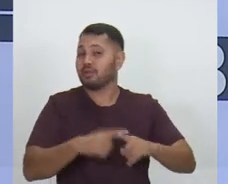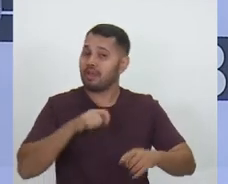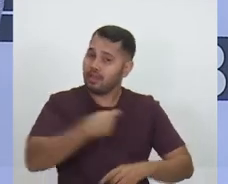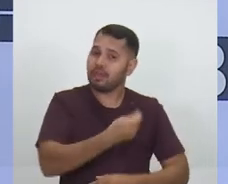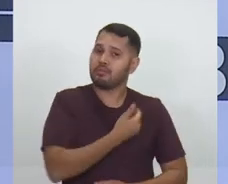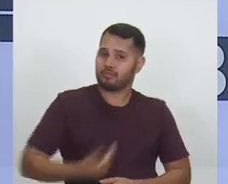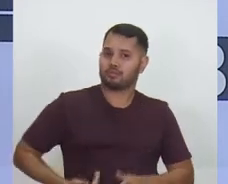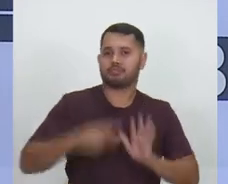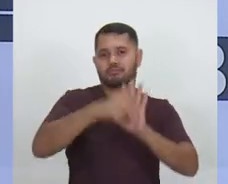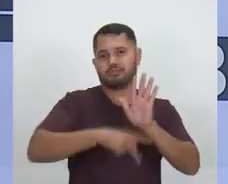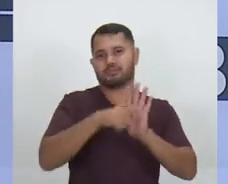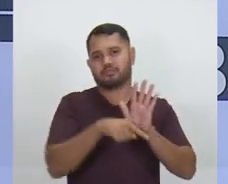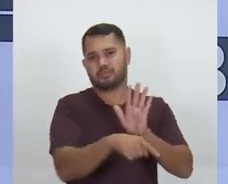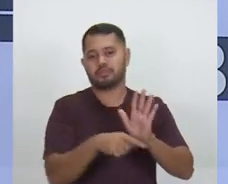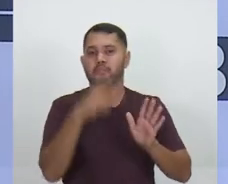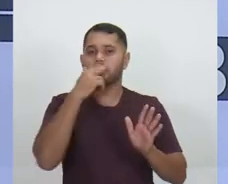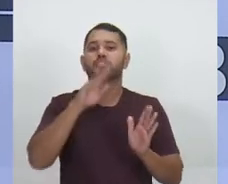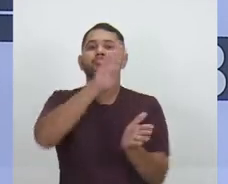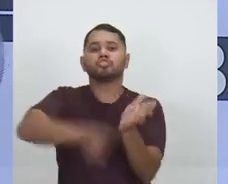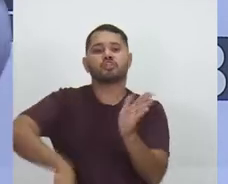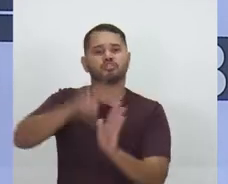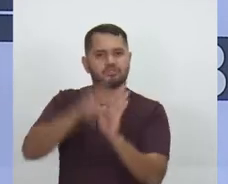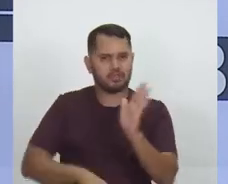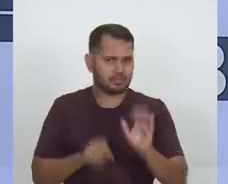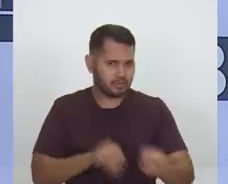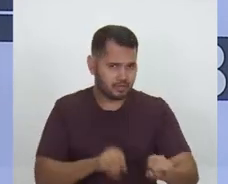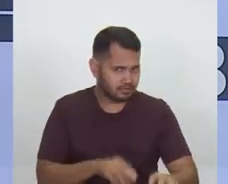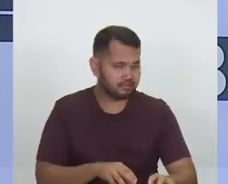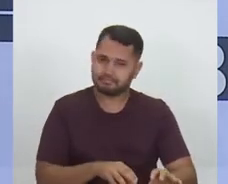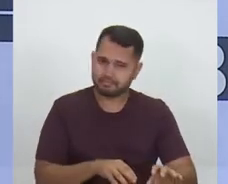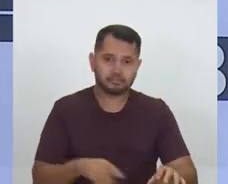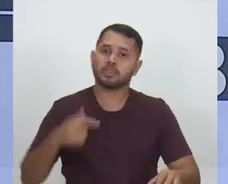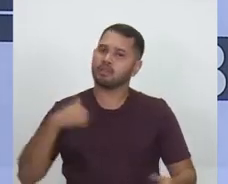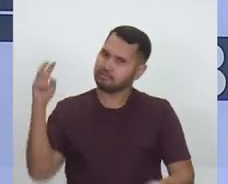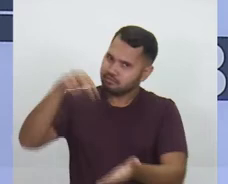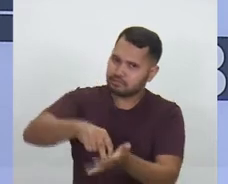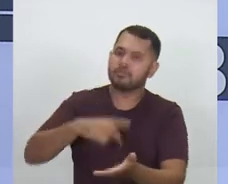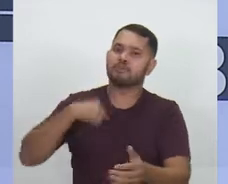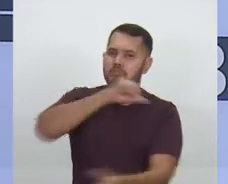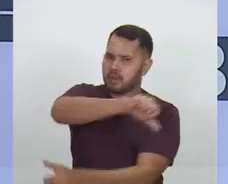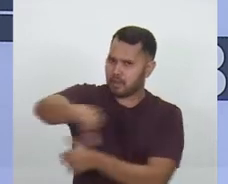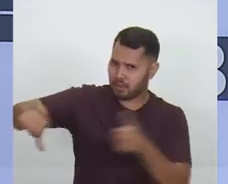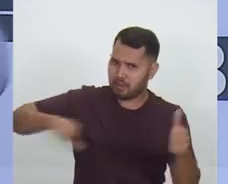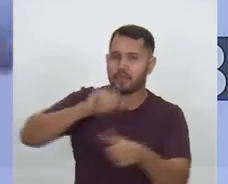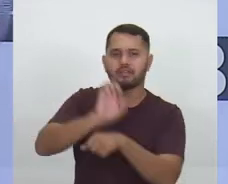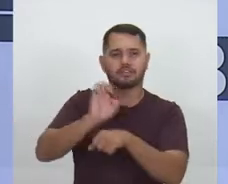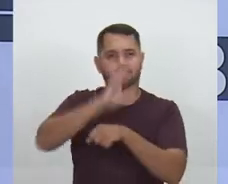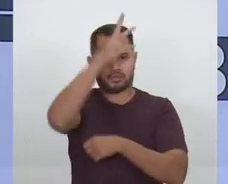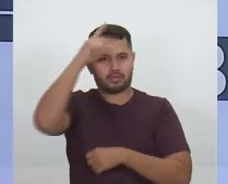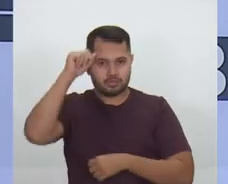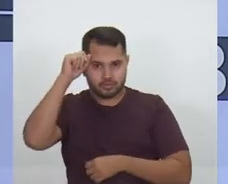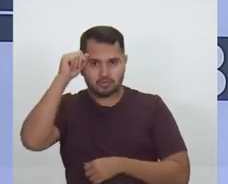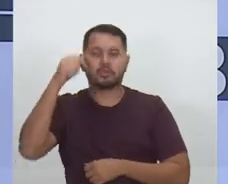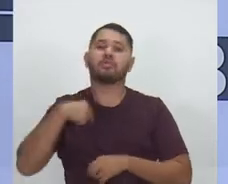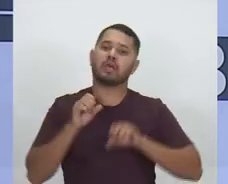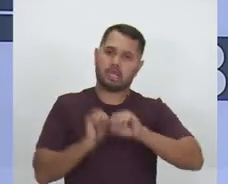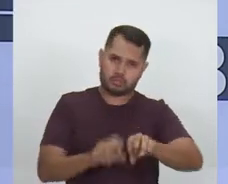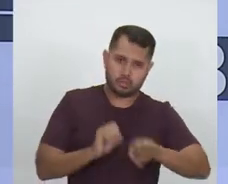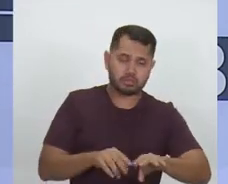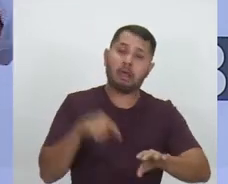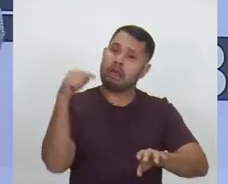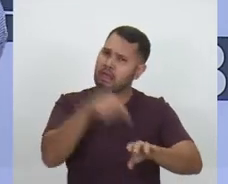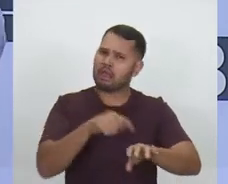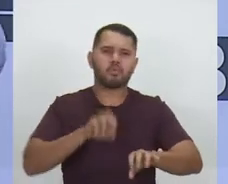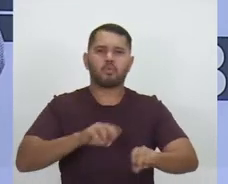esquecimento tirar a pessoa o direito da educação eu quero dizer que nós vamos revolucionar o estado do amazonas pela educação a educação